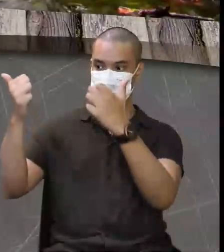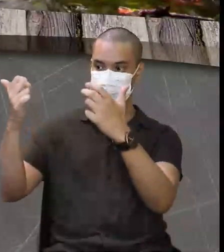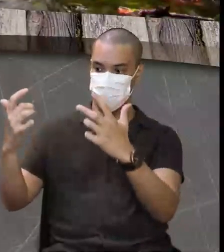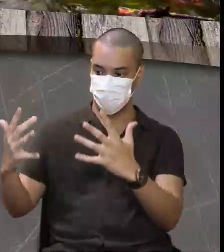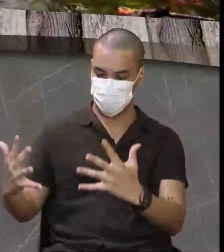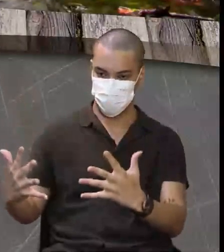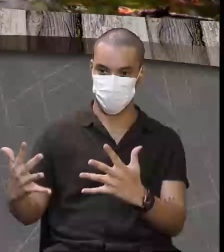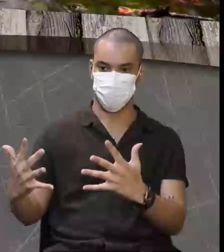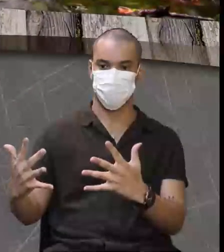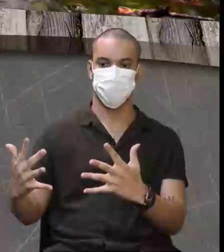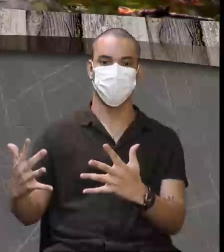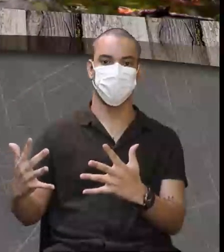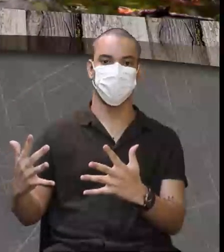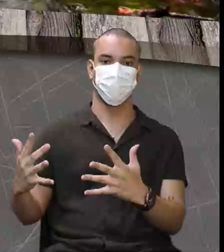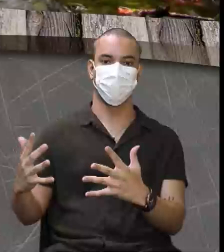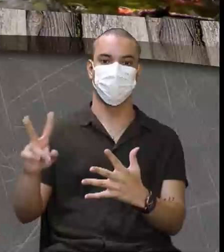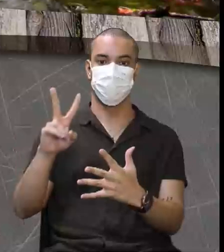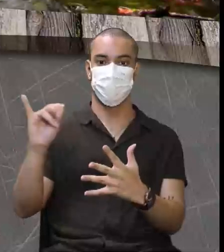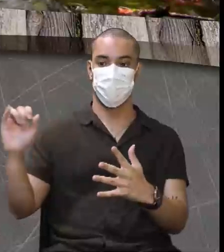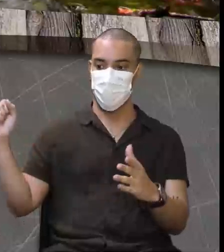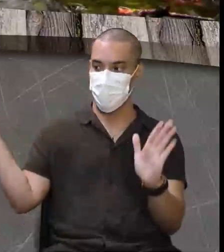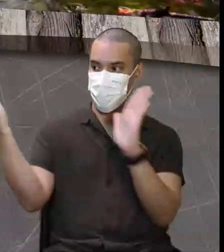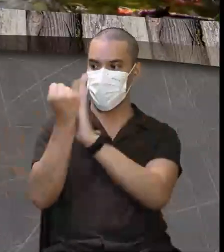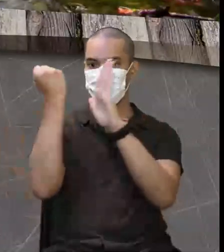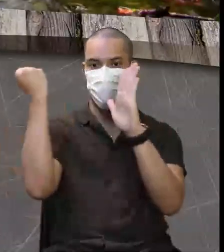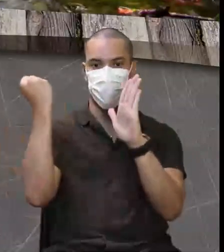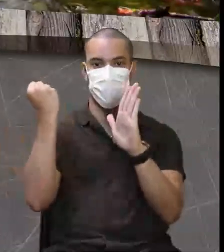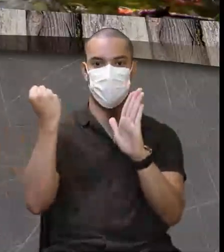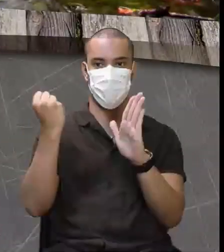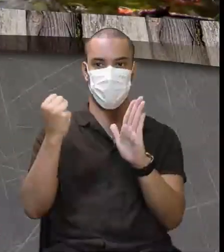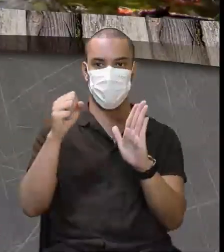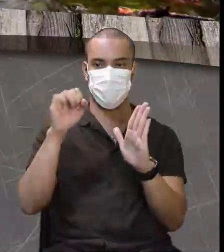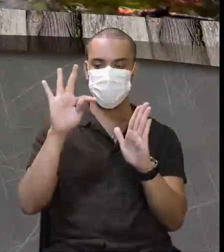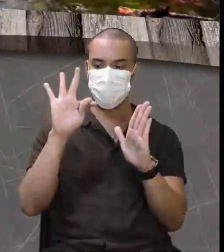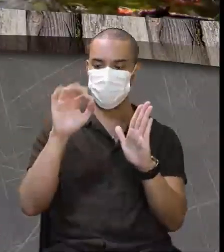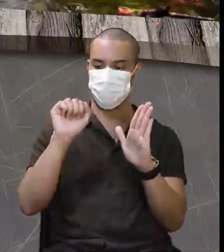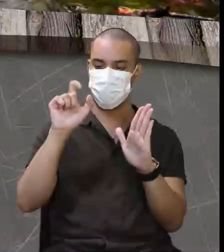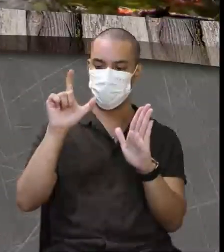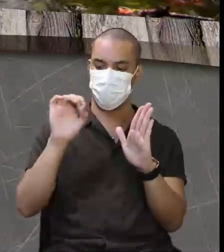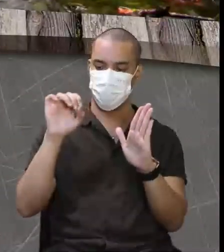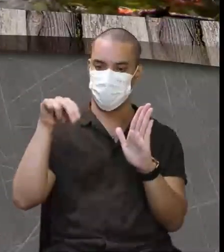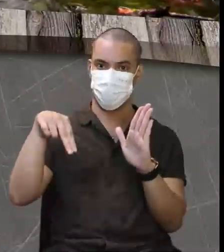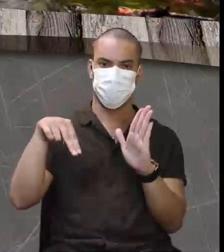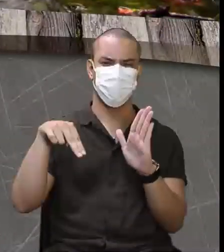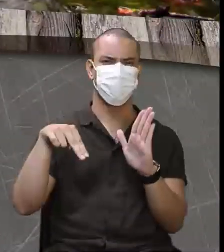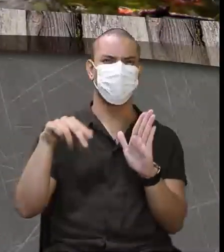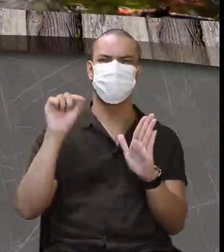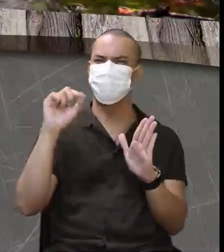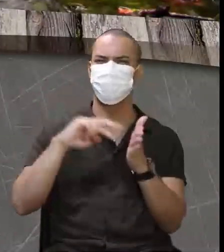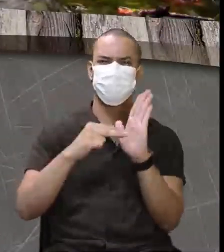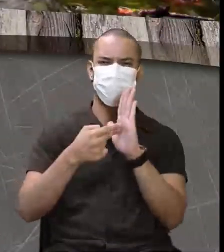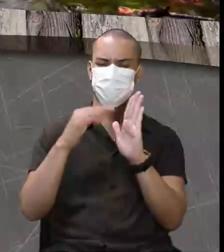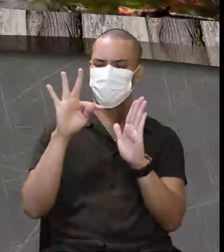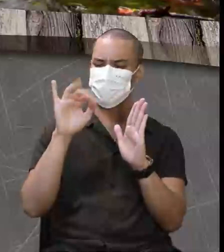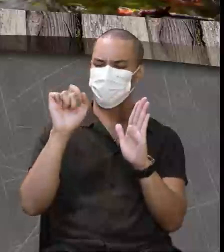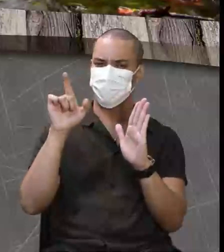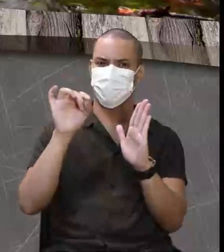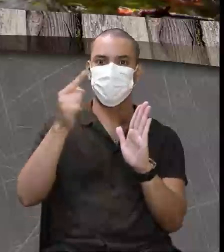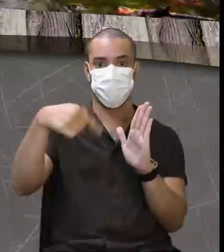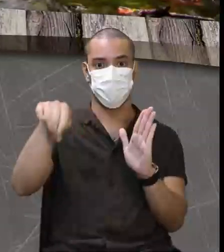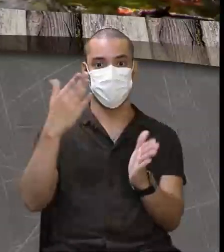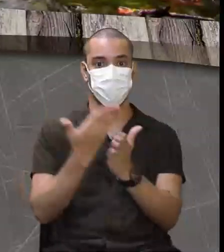então, as que vão marcar o táxon. Tá? Professor, o que é táxon? Você viu isso